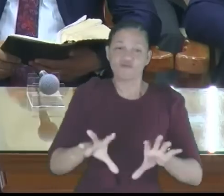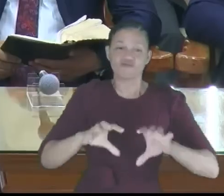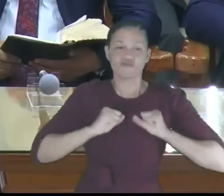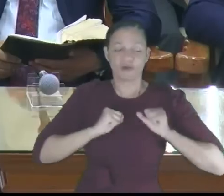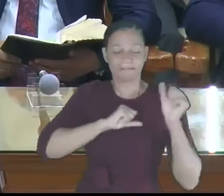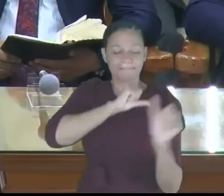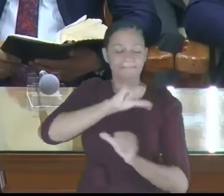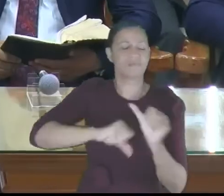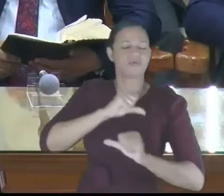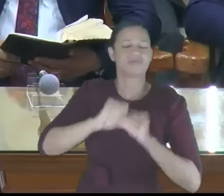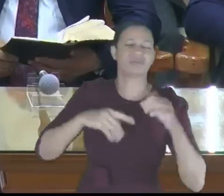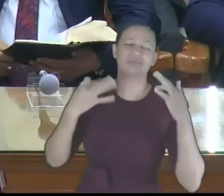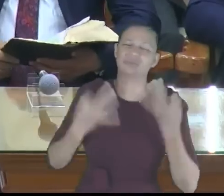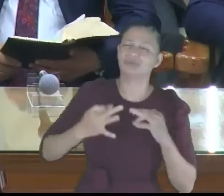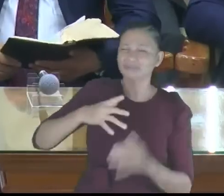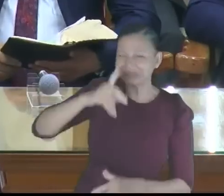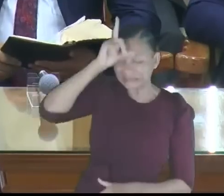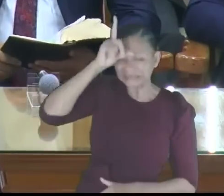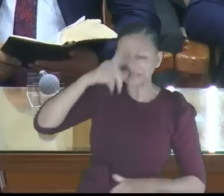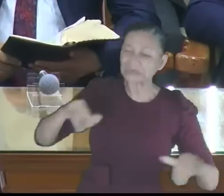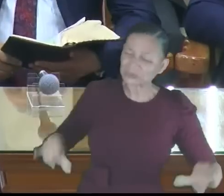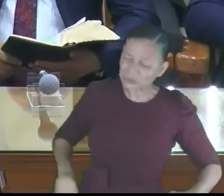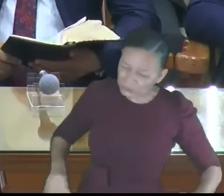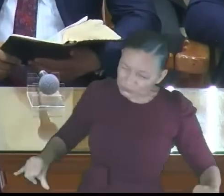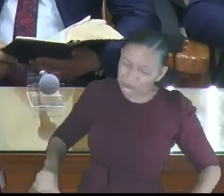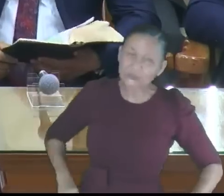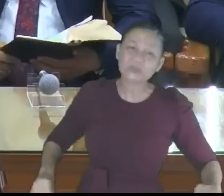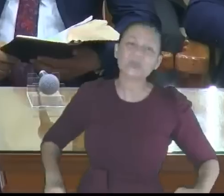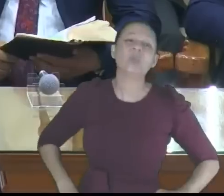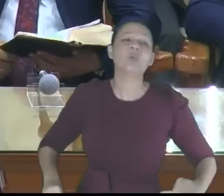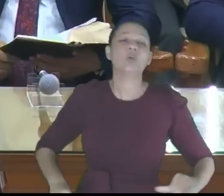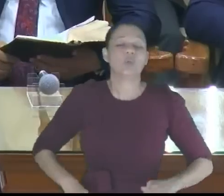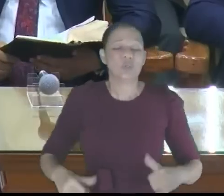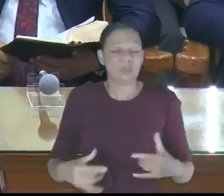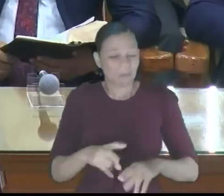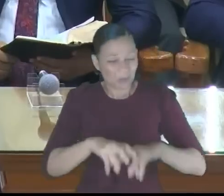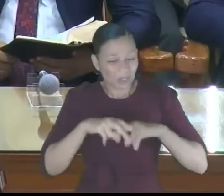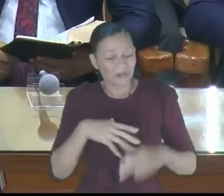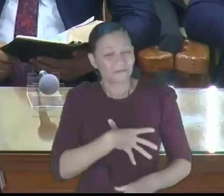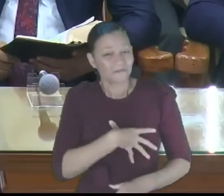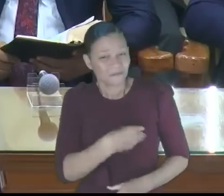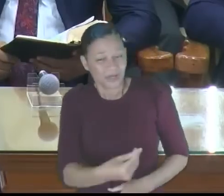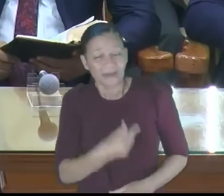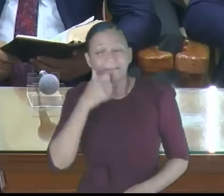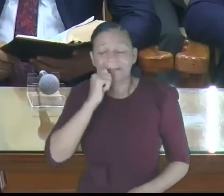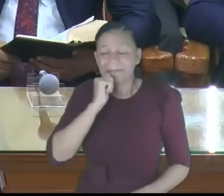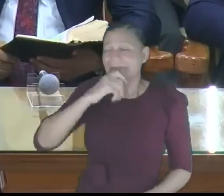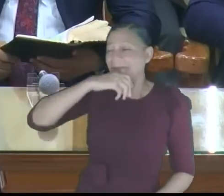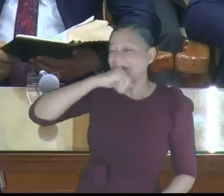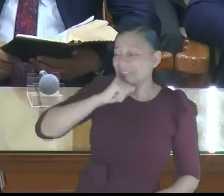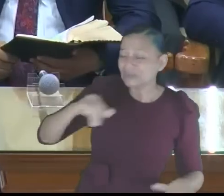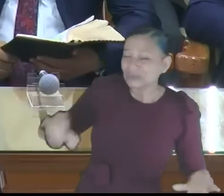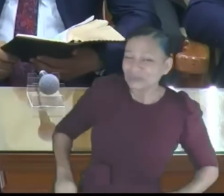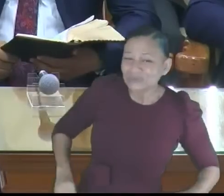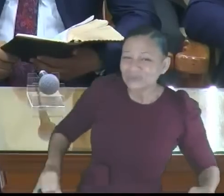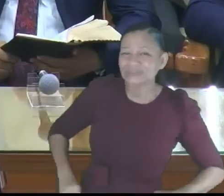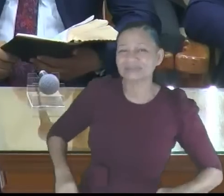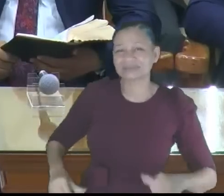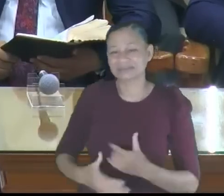Os líderes sofrem dores. Os pais sofrem dores pelos filhos. Os pais sofrem dores pelos filhos. As mães sofrem